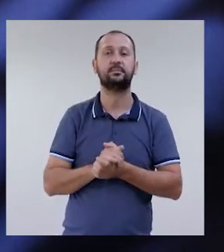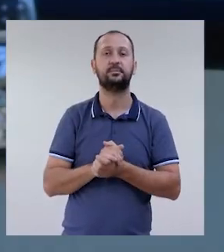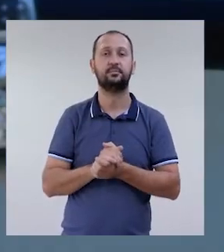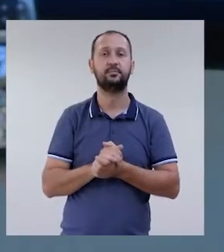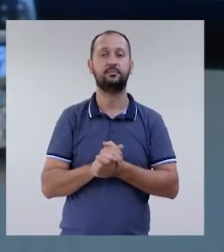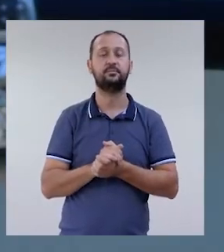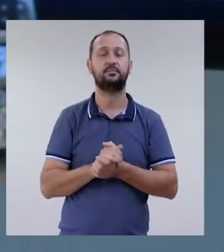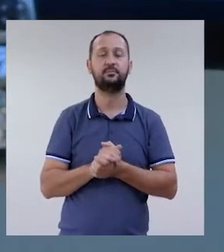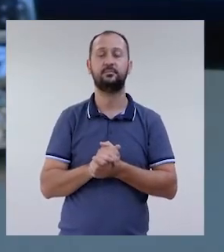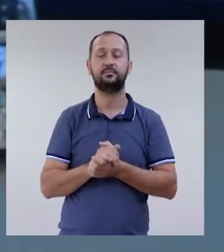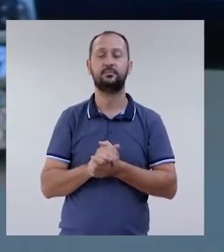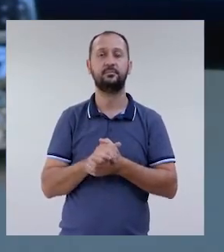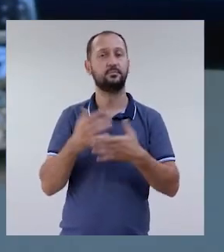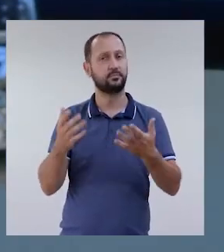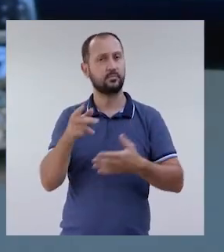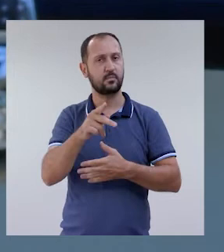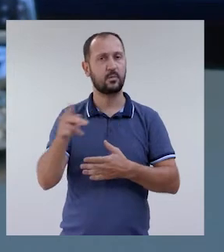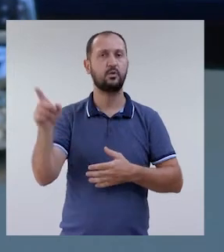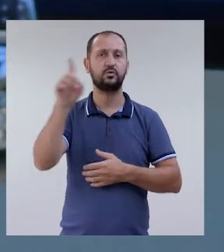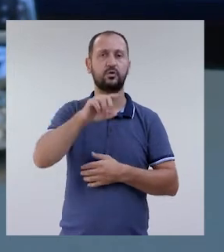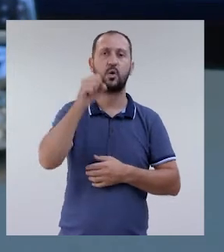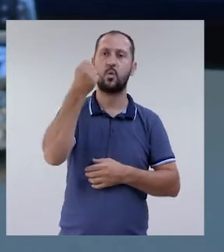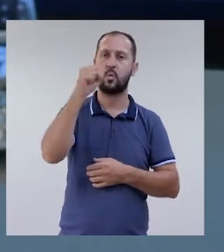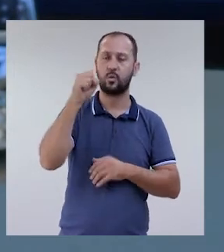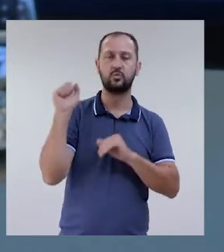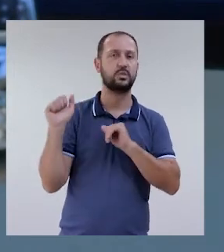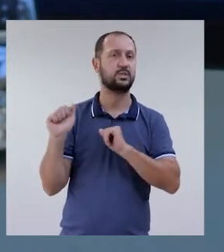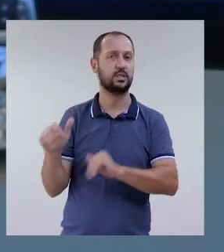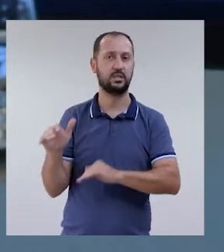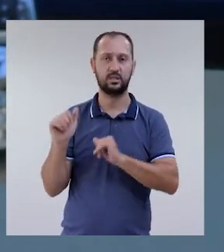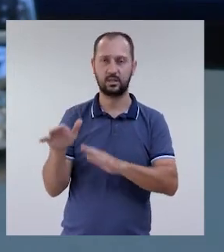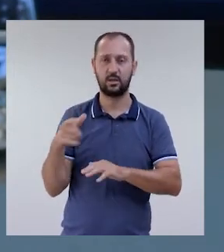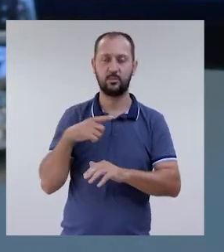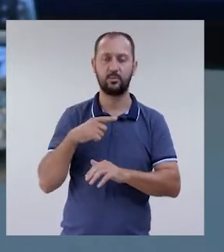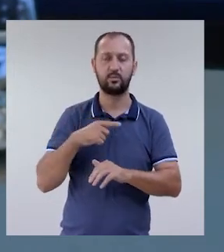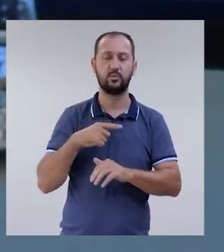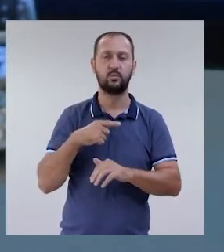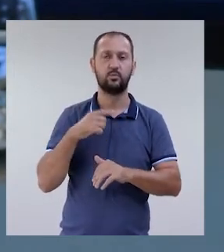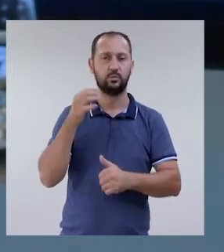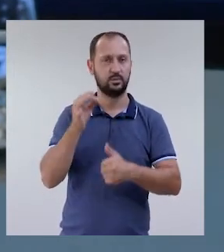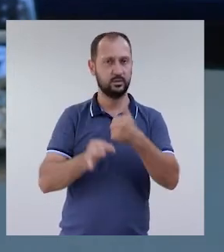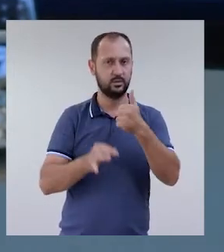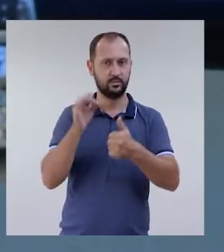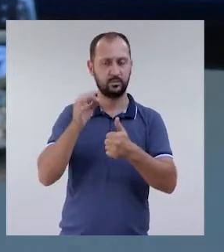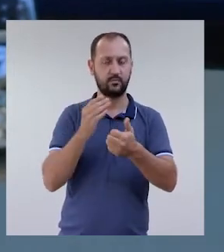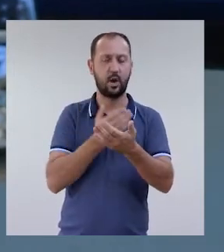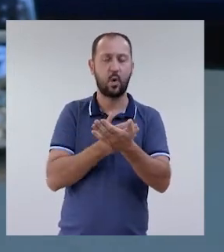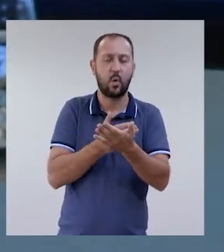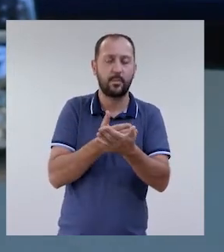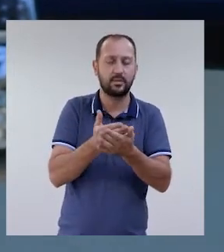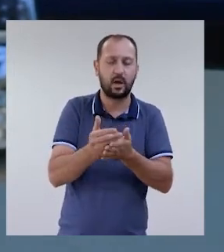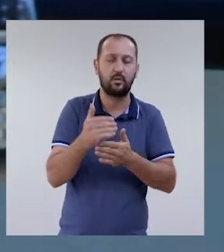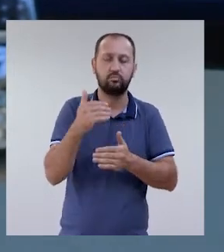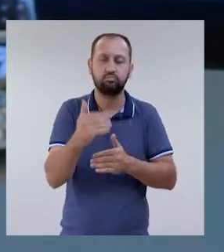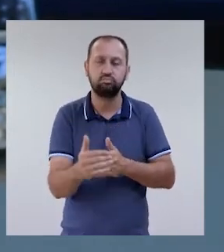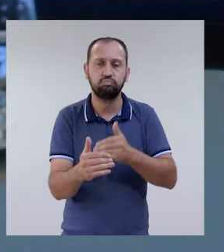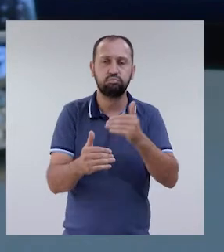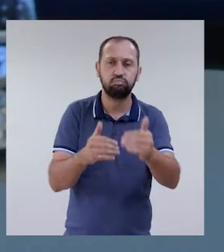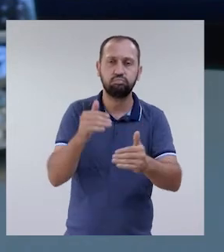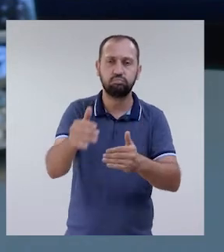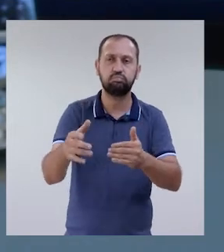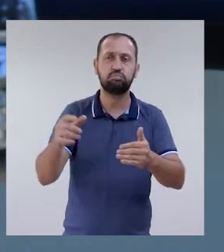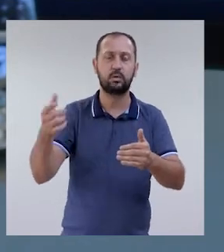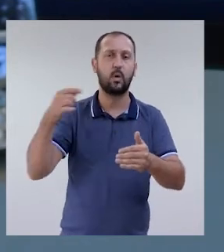né? Doutor Pascoal, a partir do dia 8 de setembro, o Tribunal de Justiça pretende, de forma gradual,